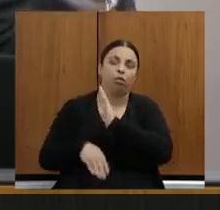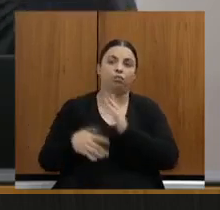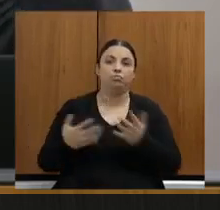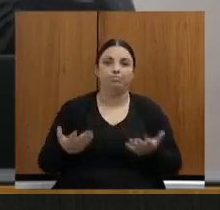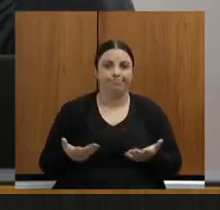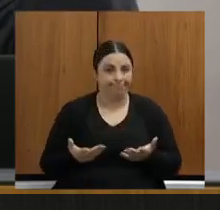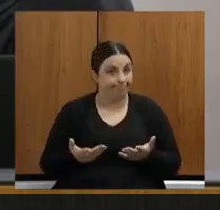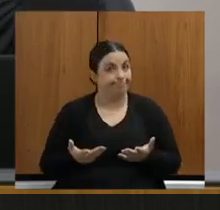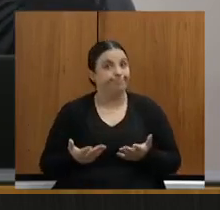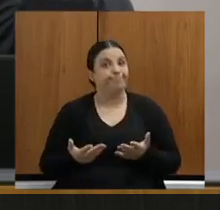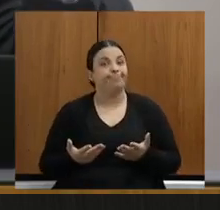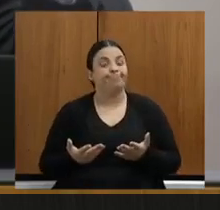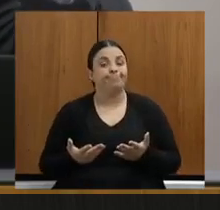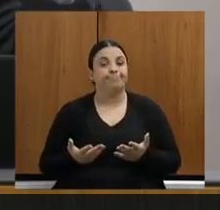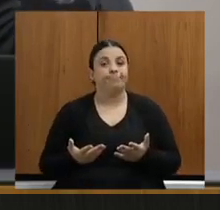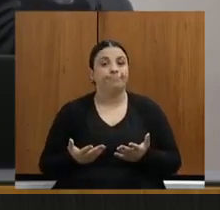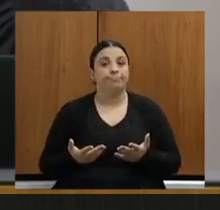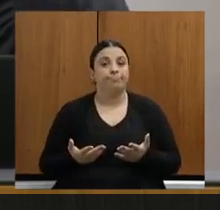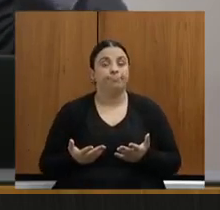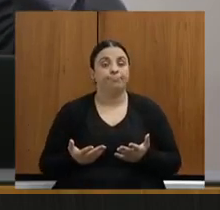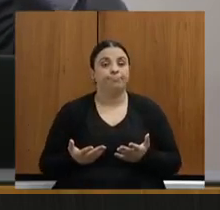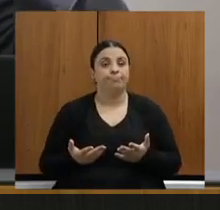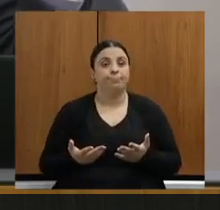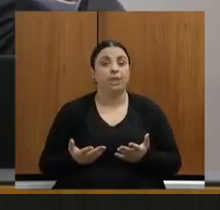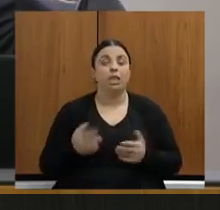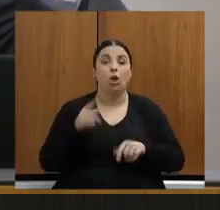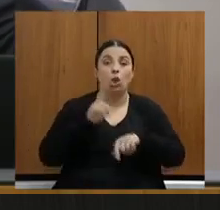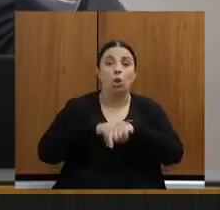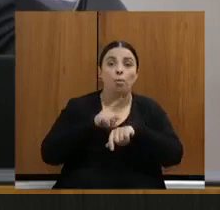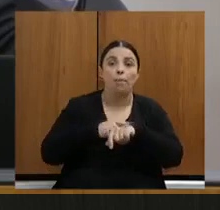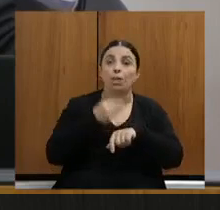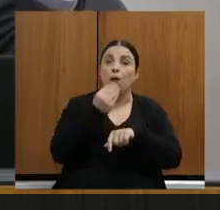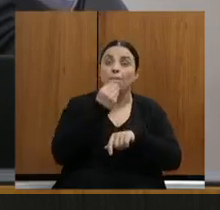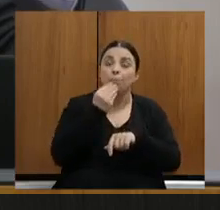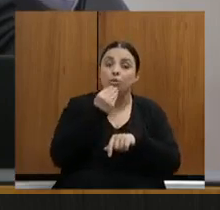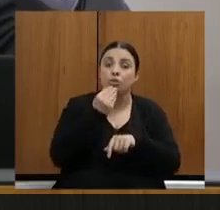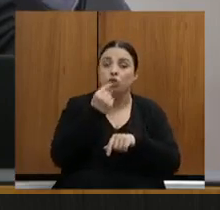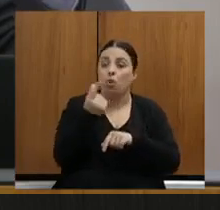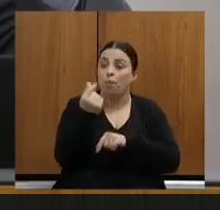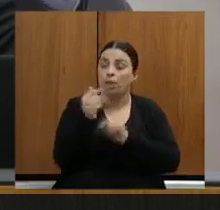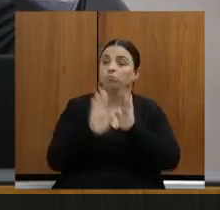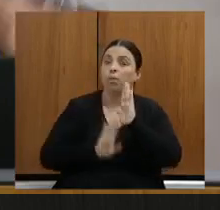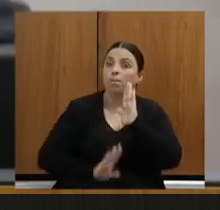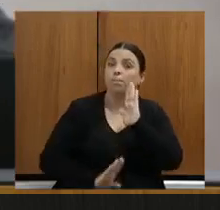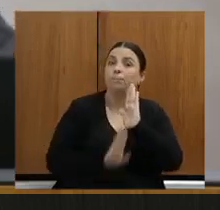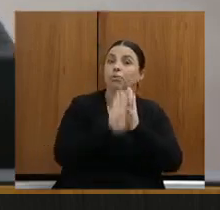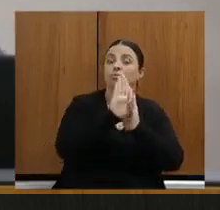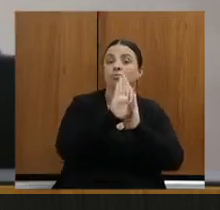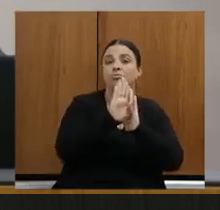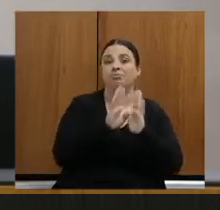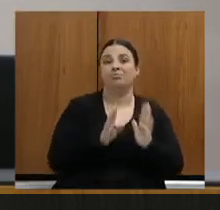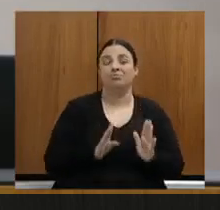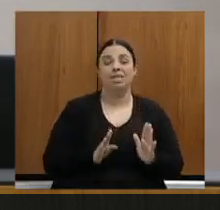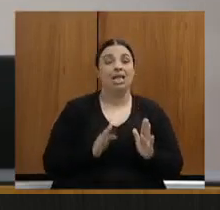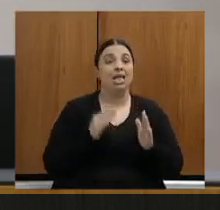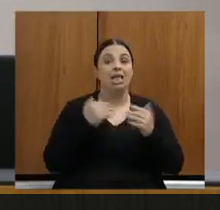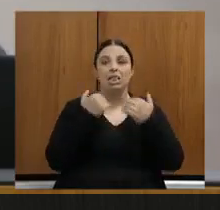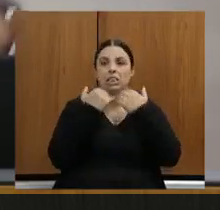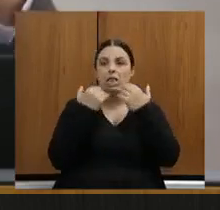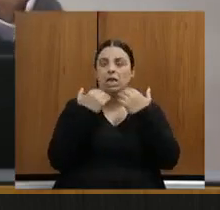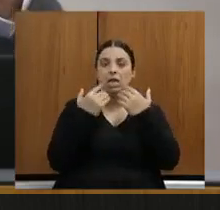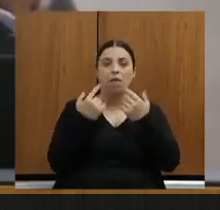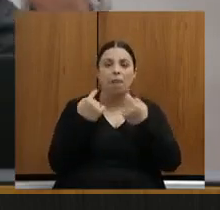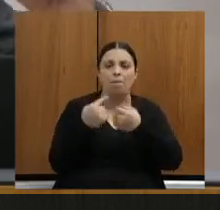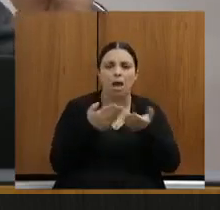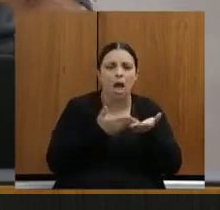no momento de aumentar o preço e ninguém conversa entre